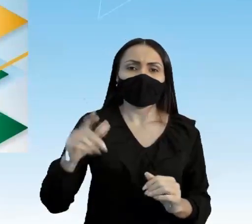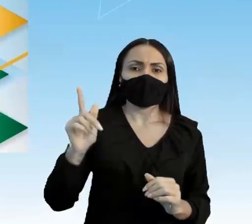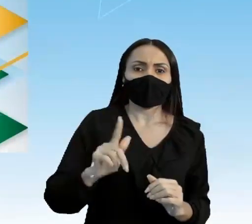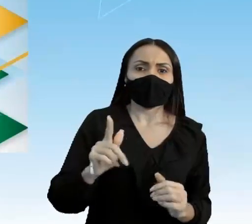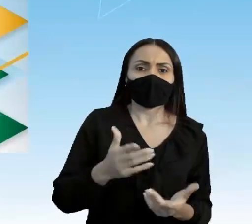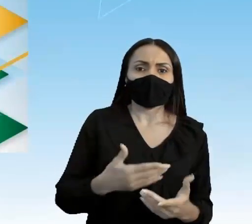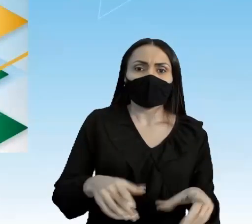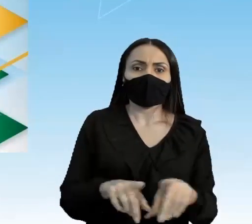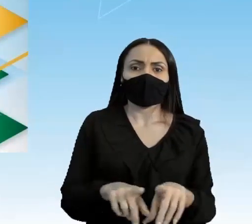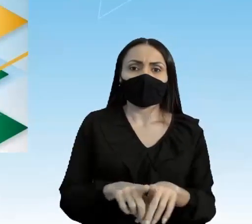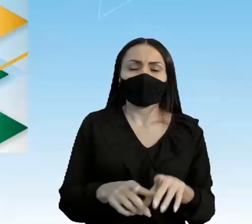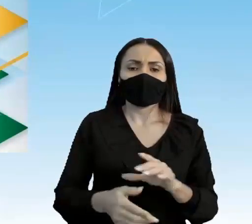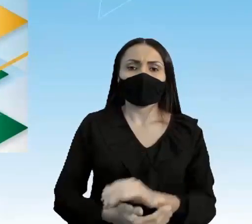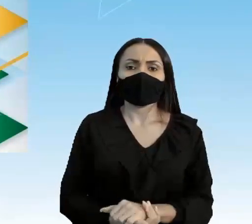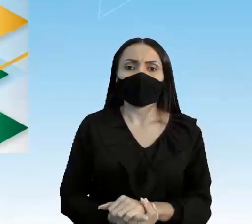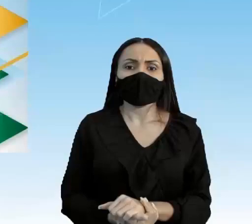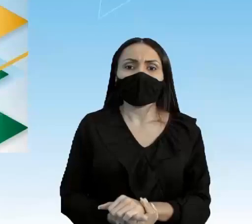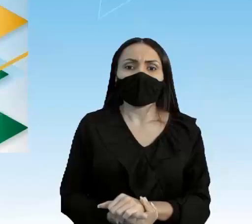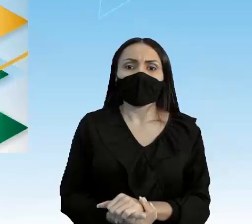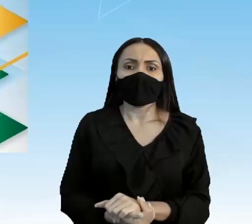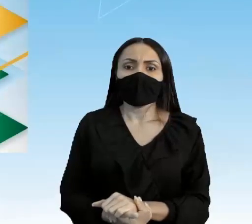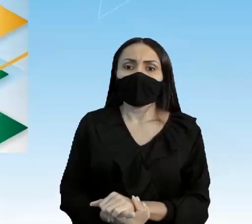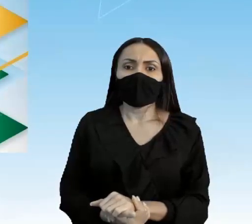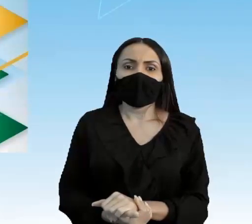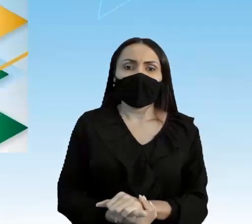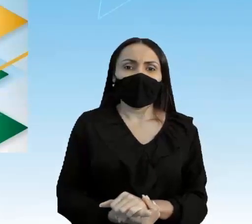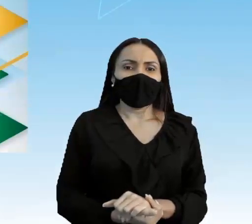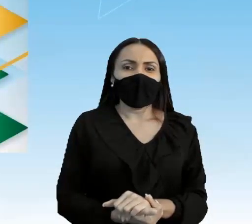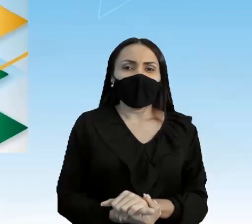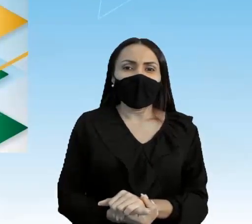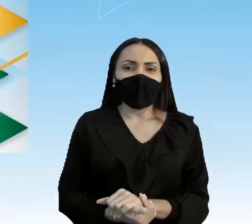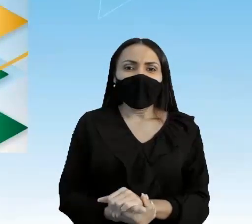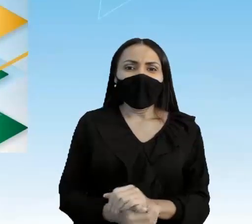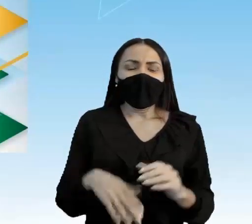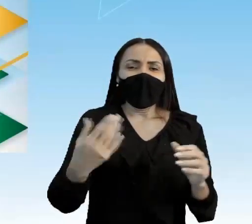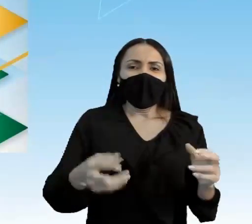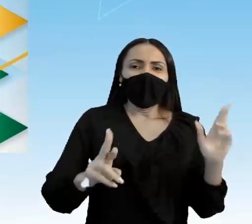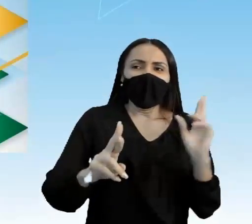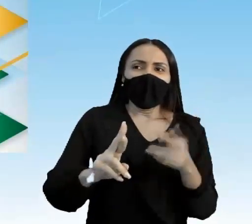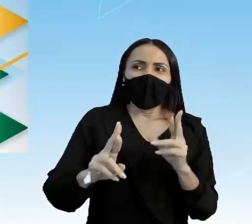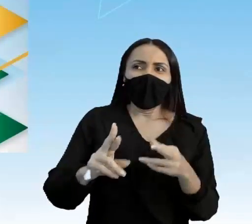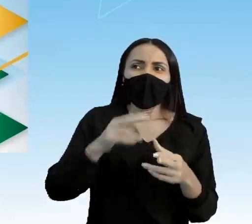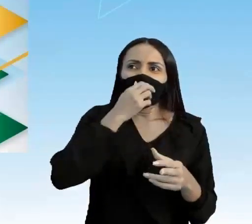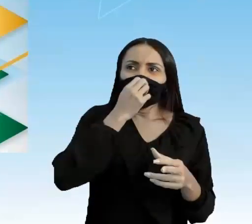Agustín de Iturbide. Esse